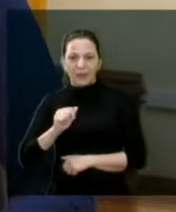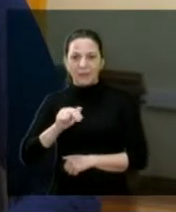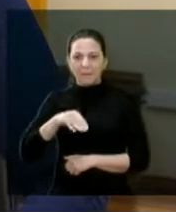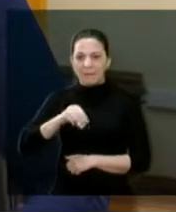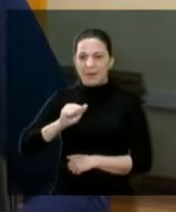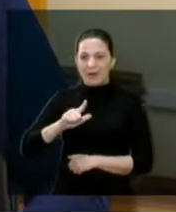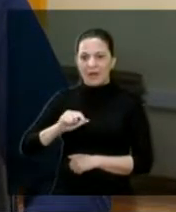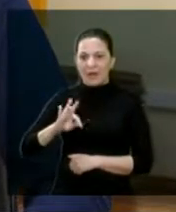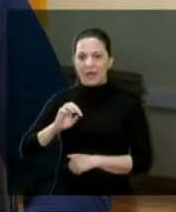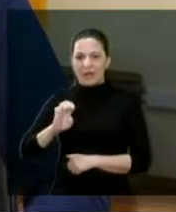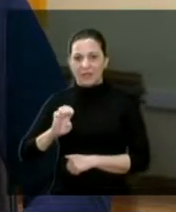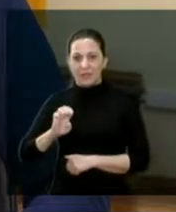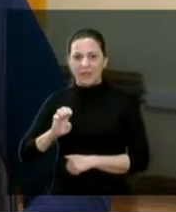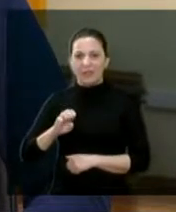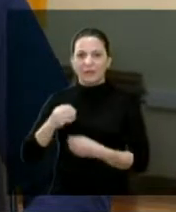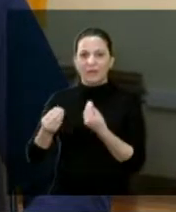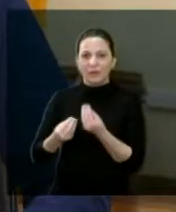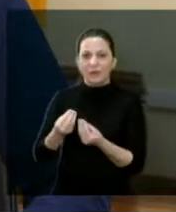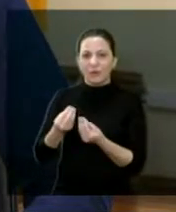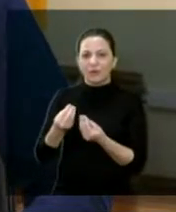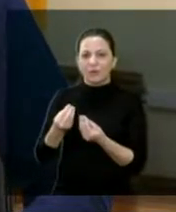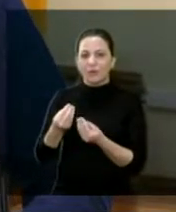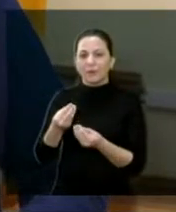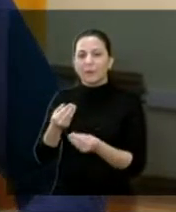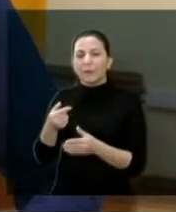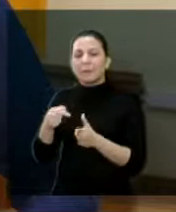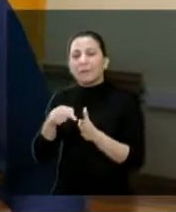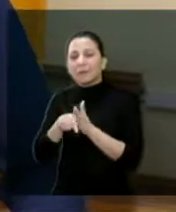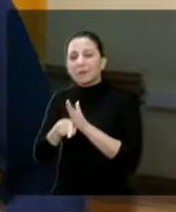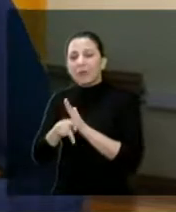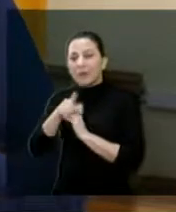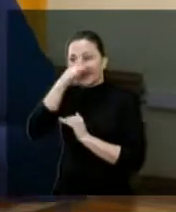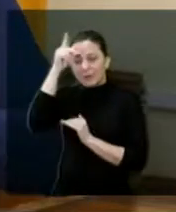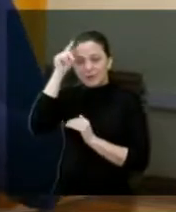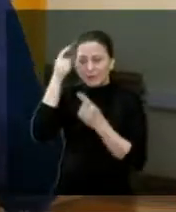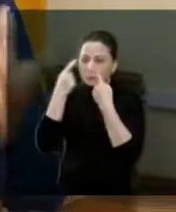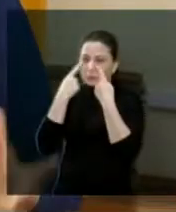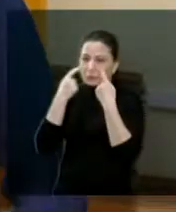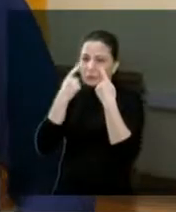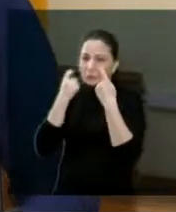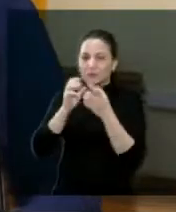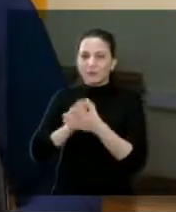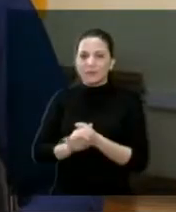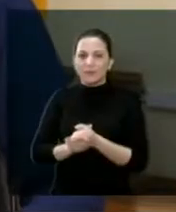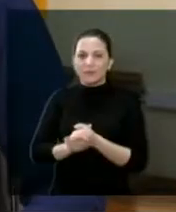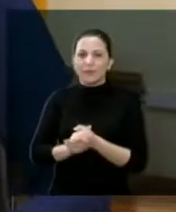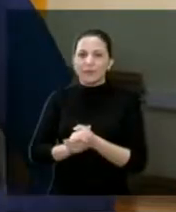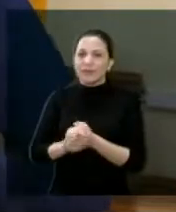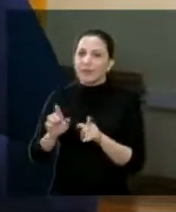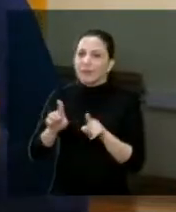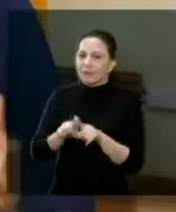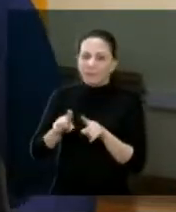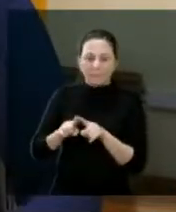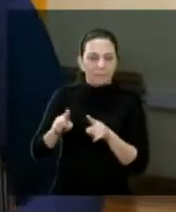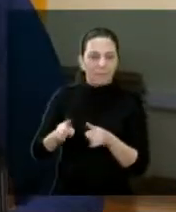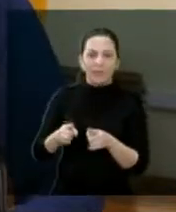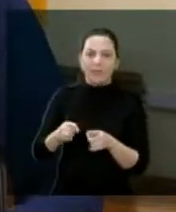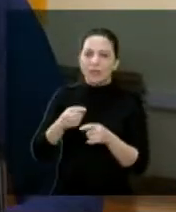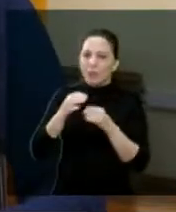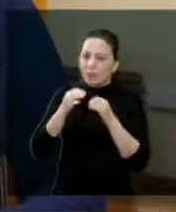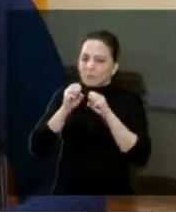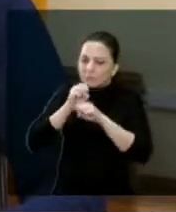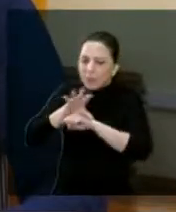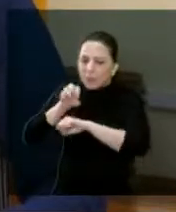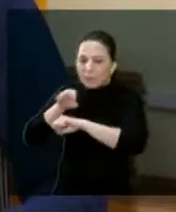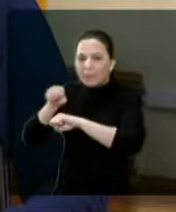assim, e aí, doutor prefeito, chorou? Aí a coisa foi, também não esperava que fosse. E